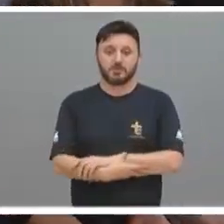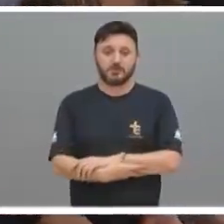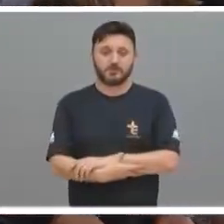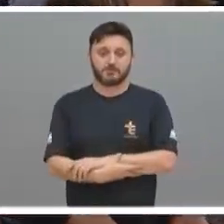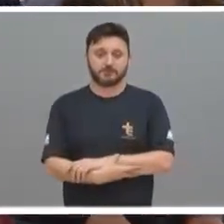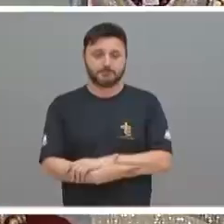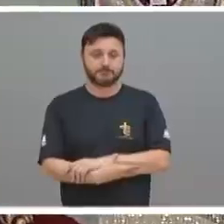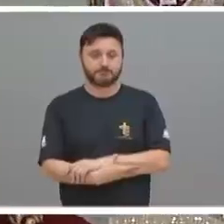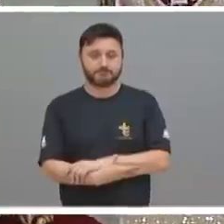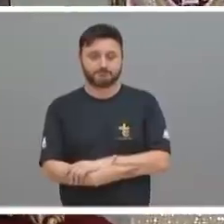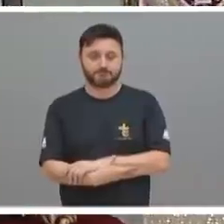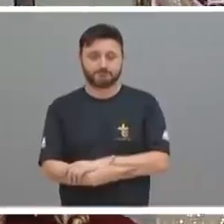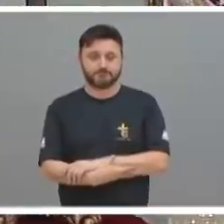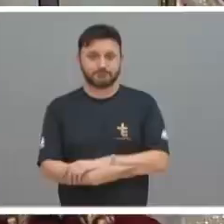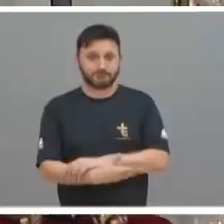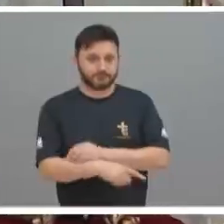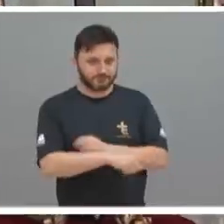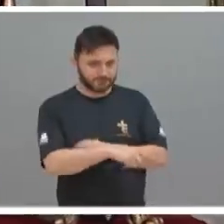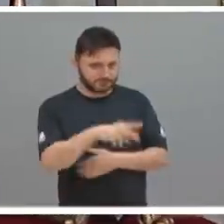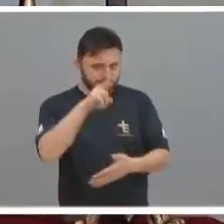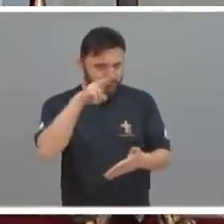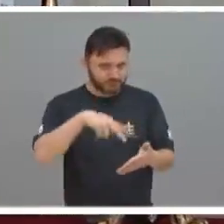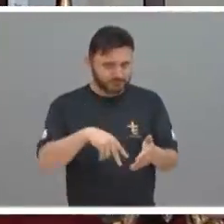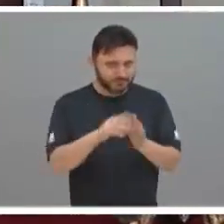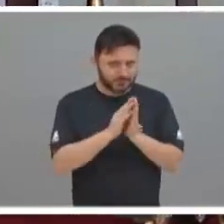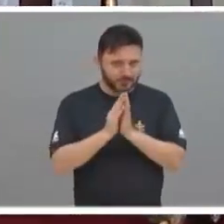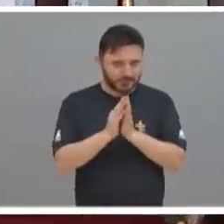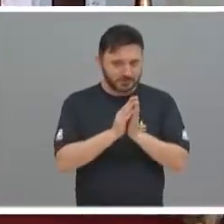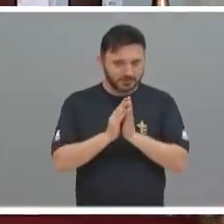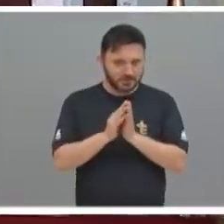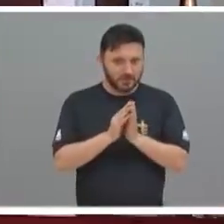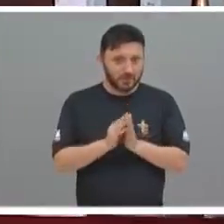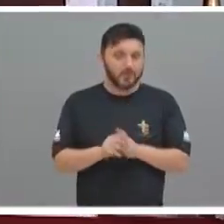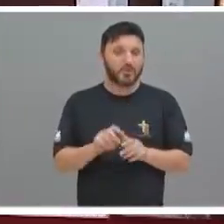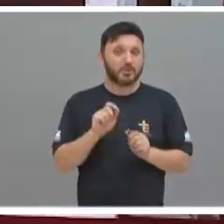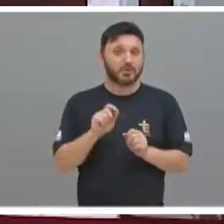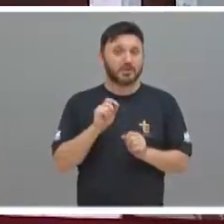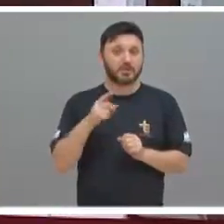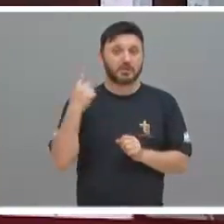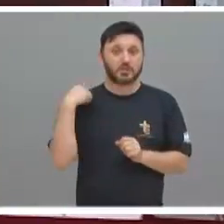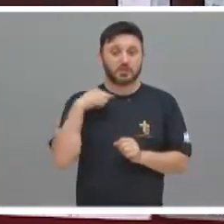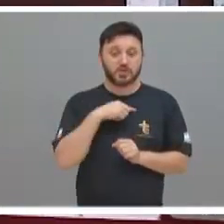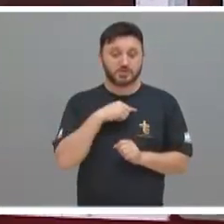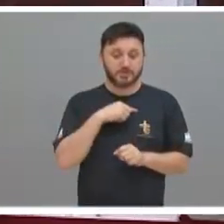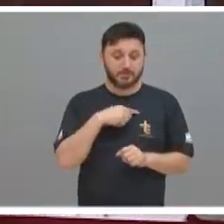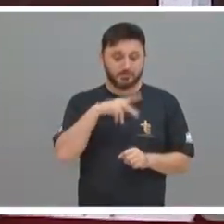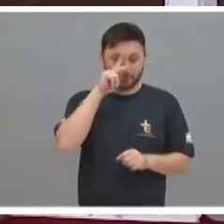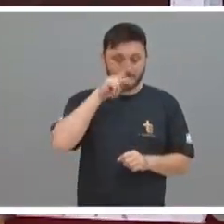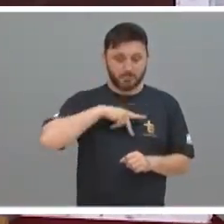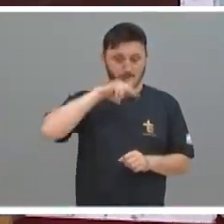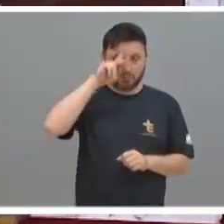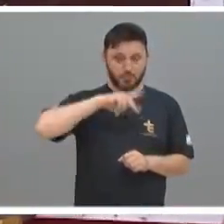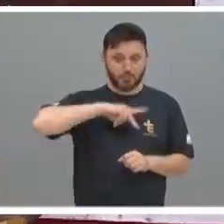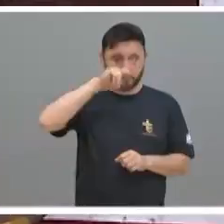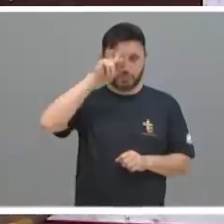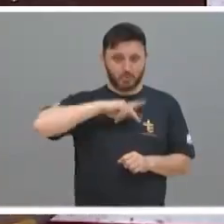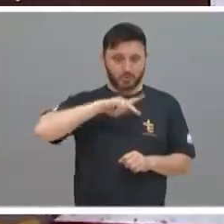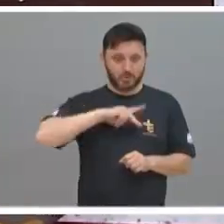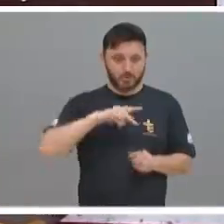Amém. Você ouviu a oração agora? Que não sejamos movidos pelos